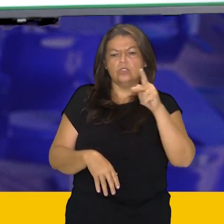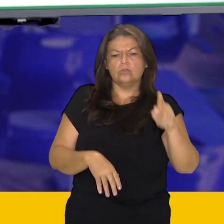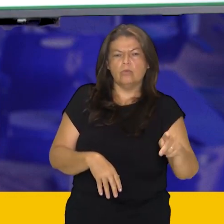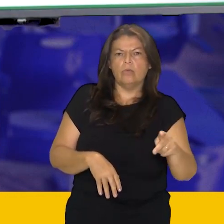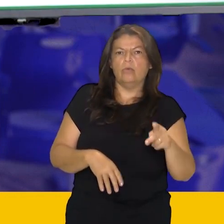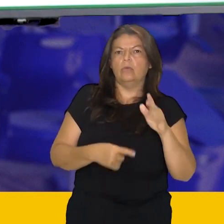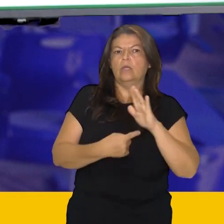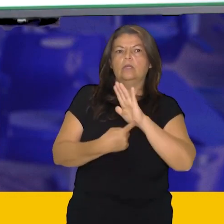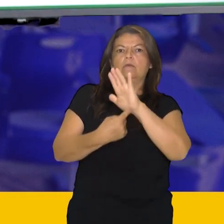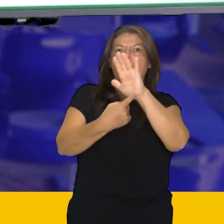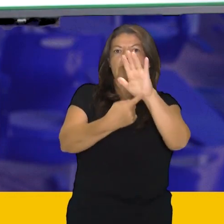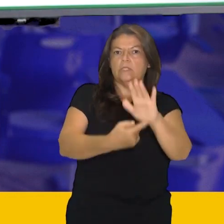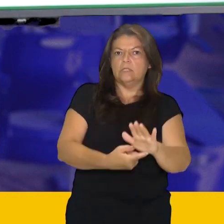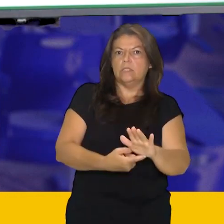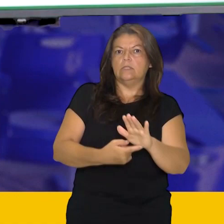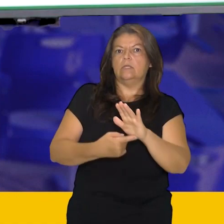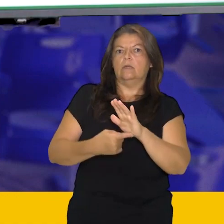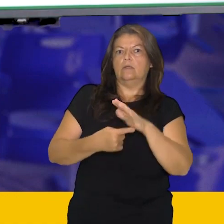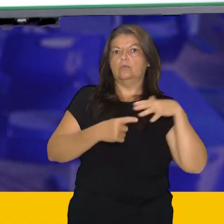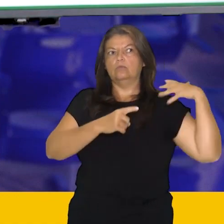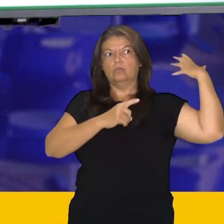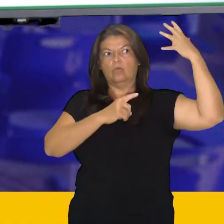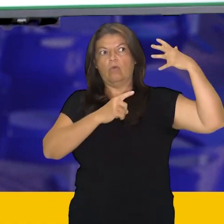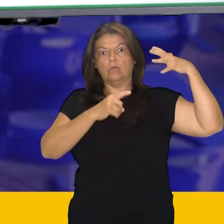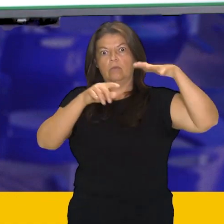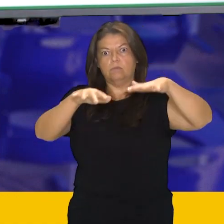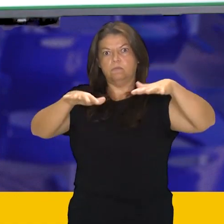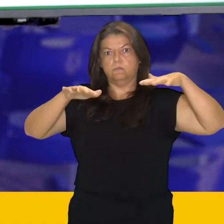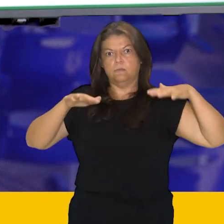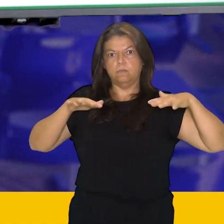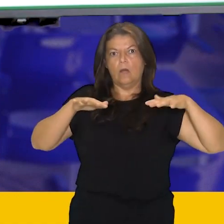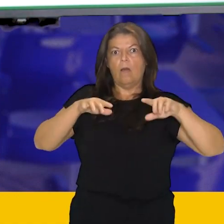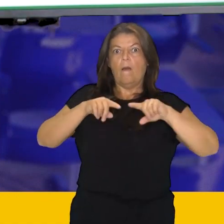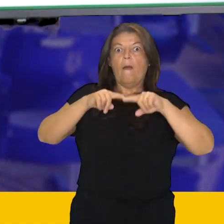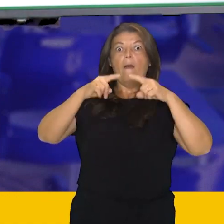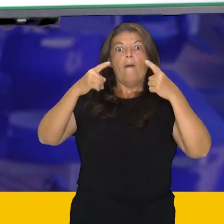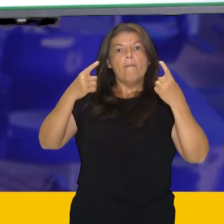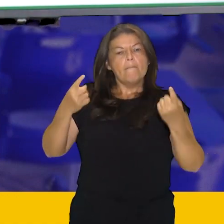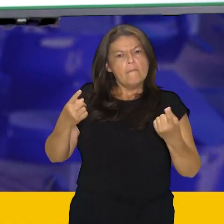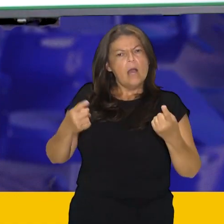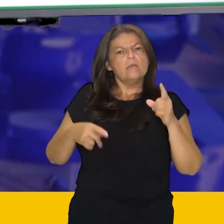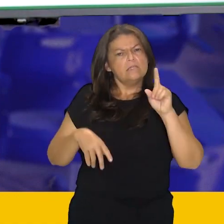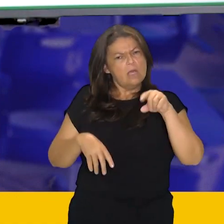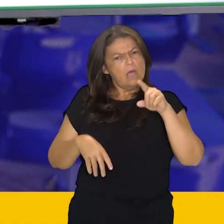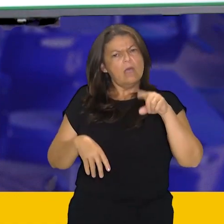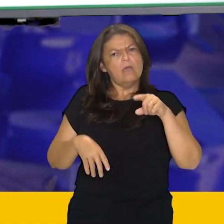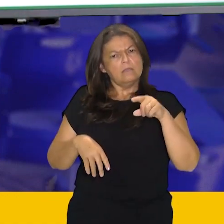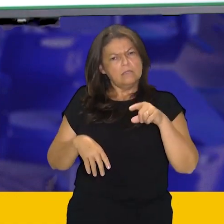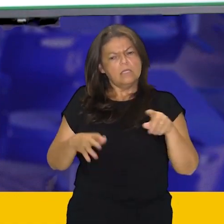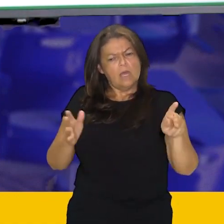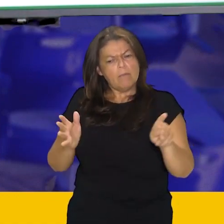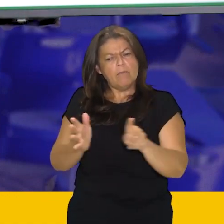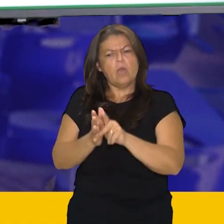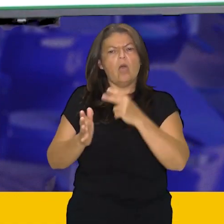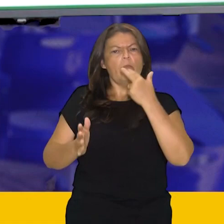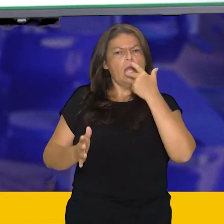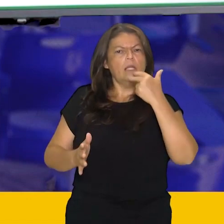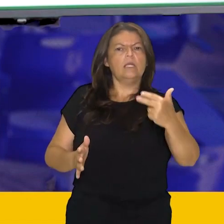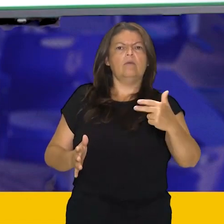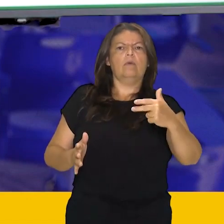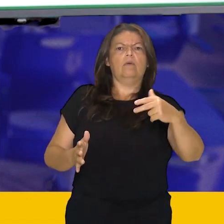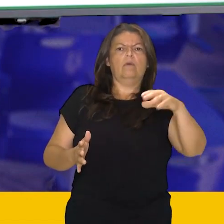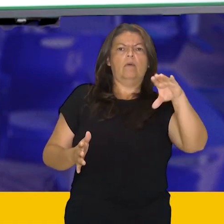se estivesse apresentando em um congresso. Mas é um nível formal, sim, porque eu sei que muitas pessoas